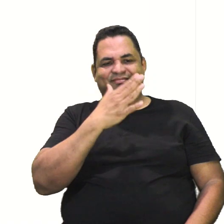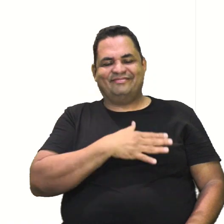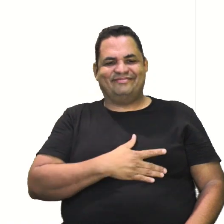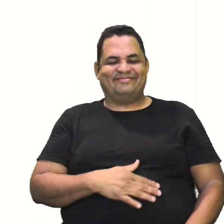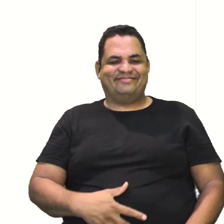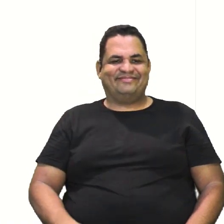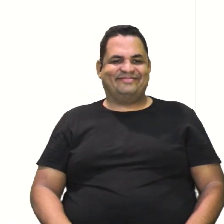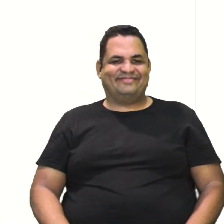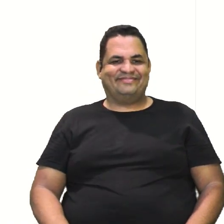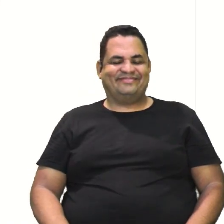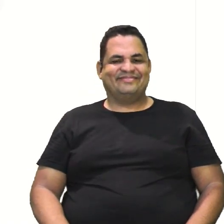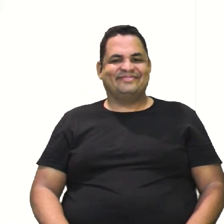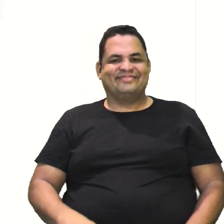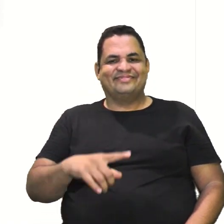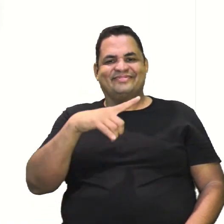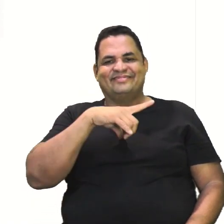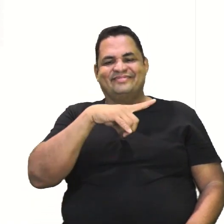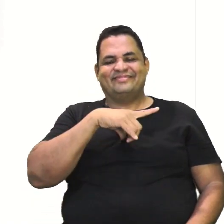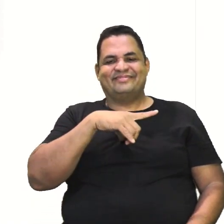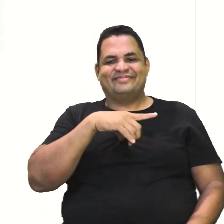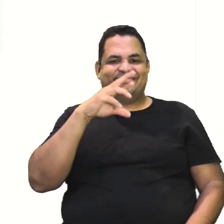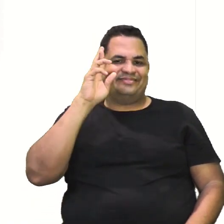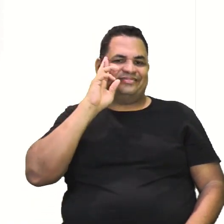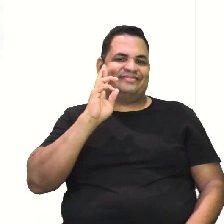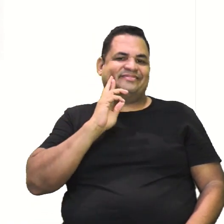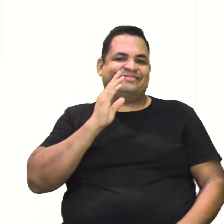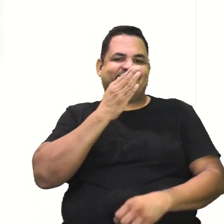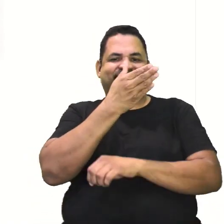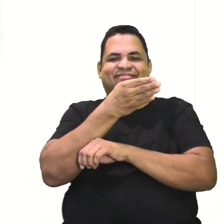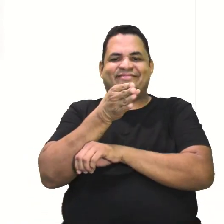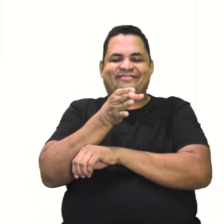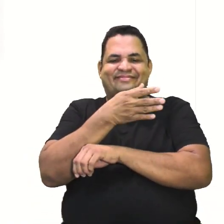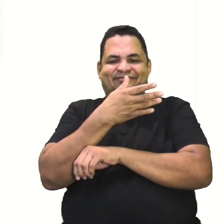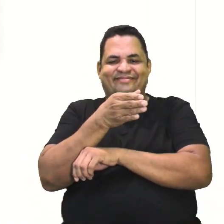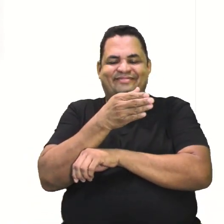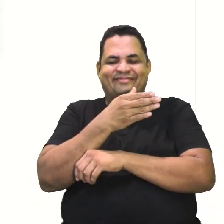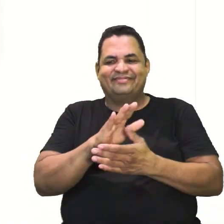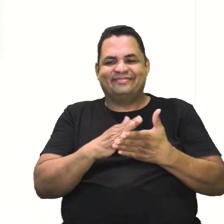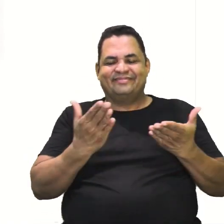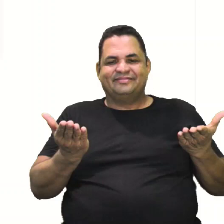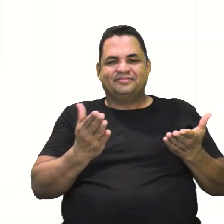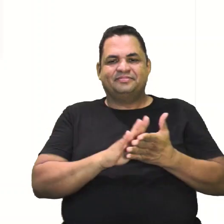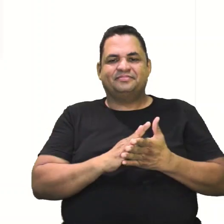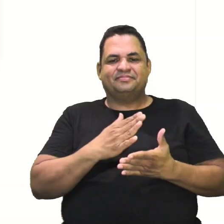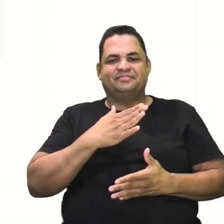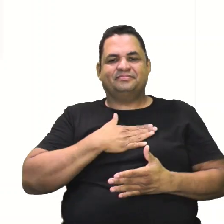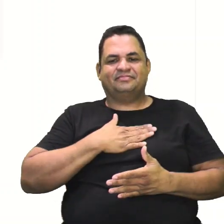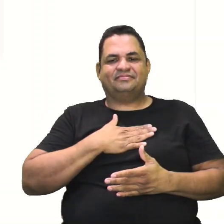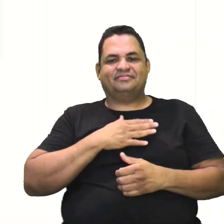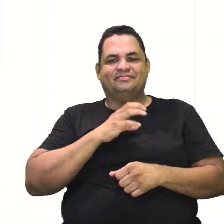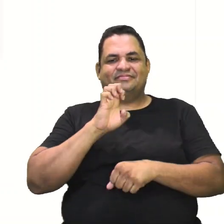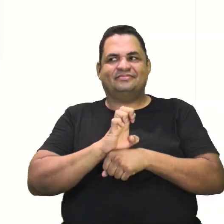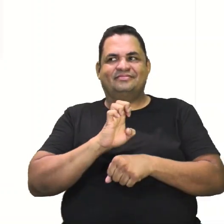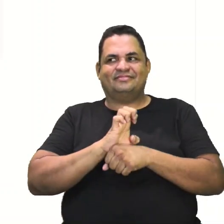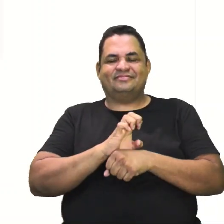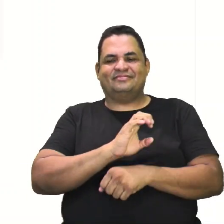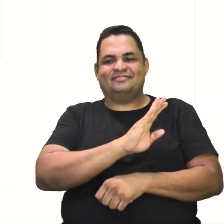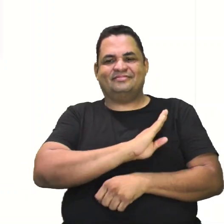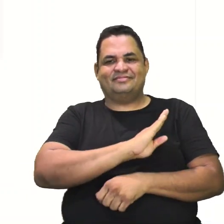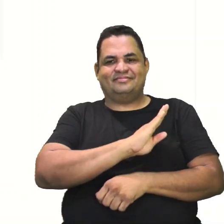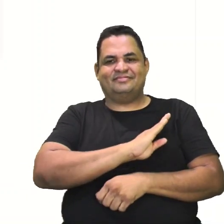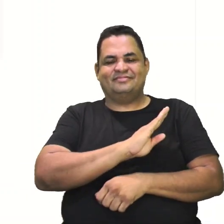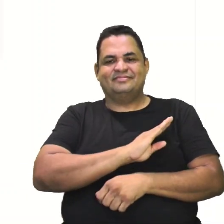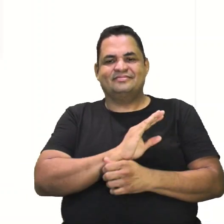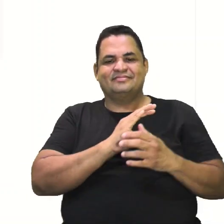Amor, I love you. E temos a bandeira de Rondônia, que amor, I love you também, meu estado do coração,